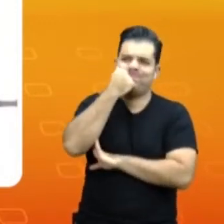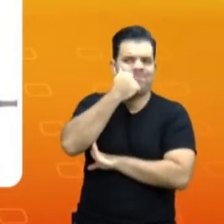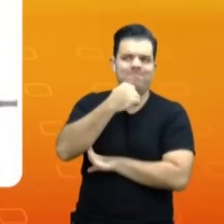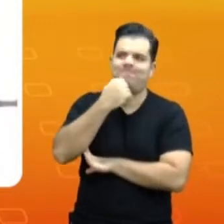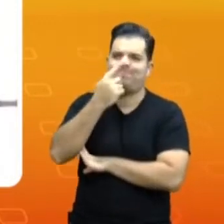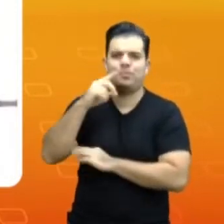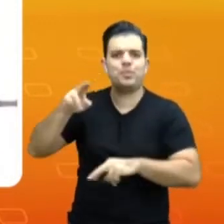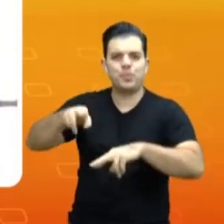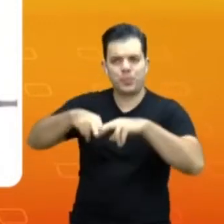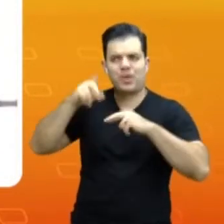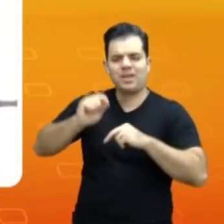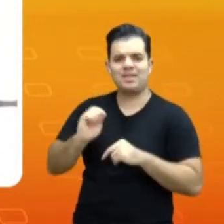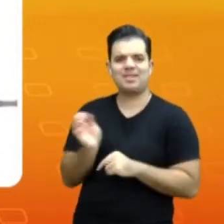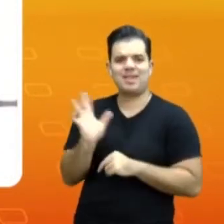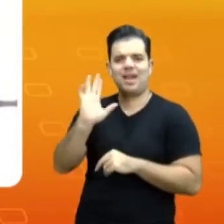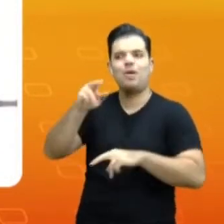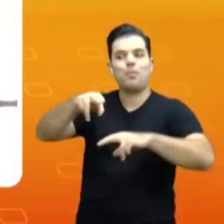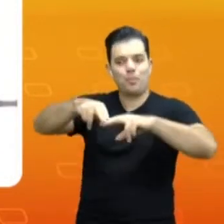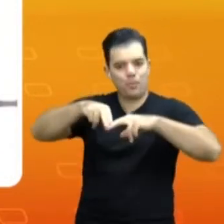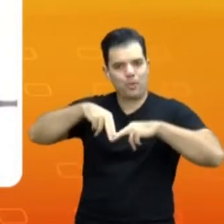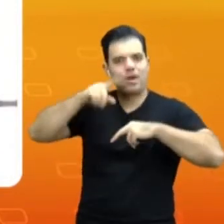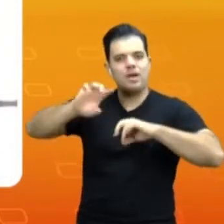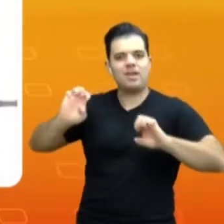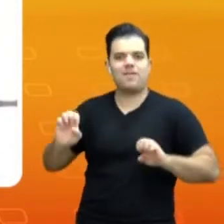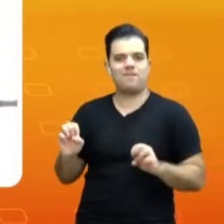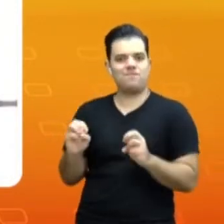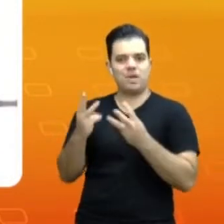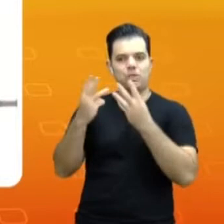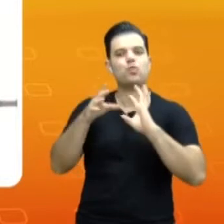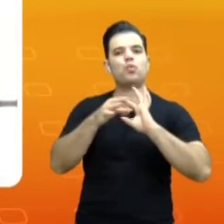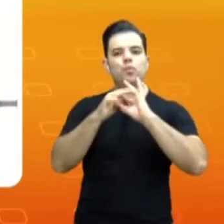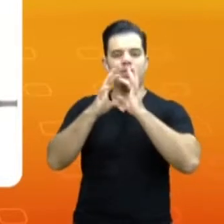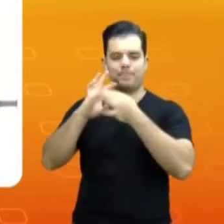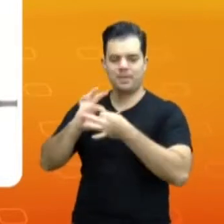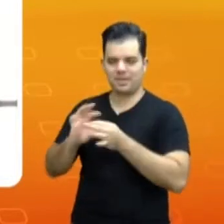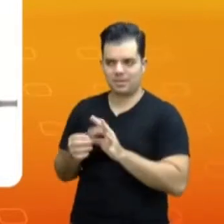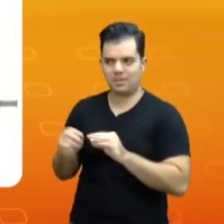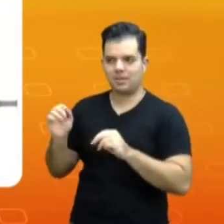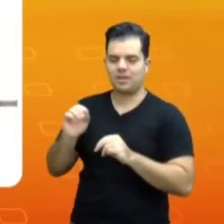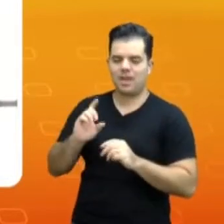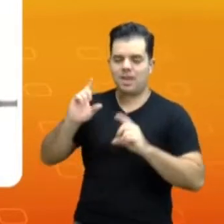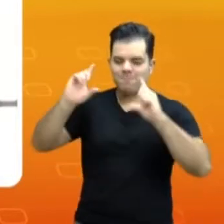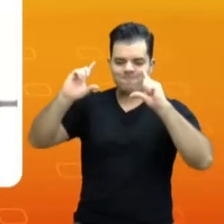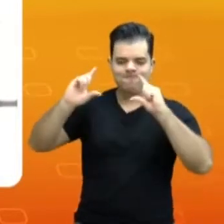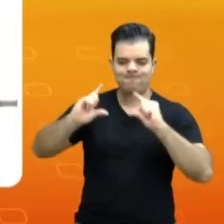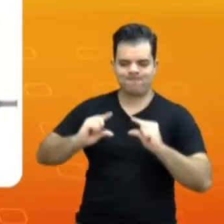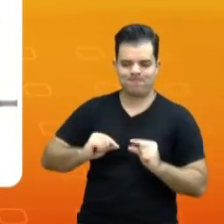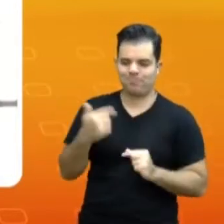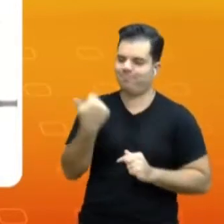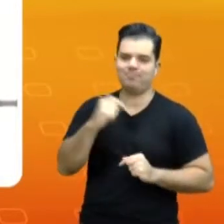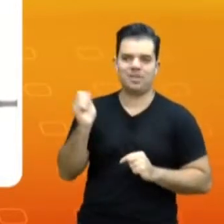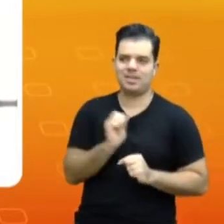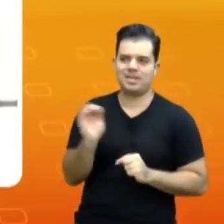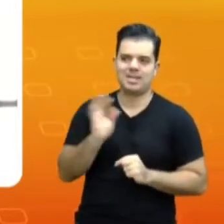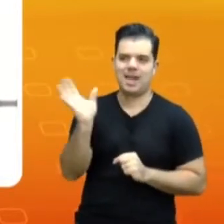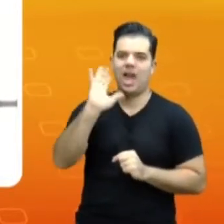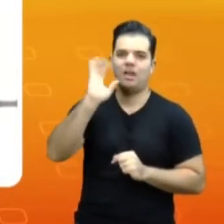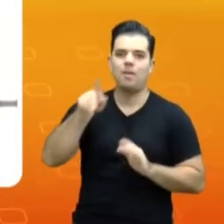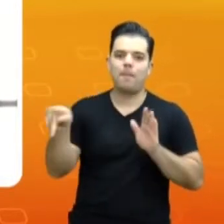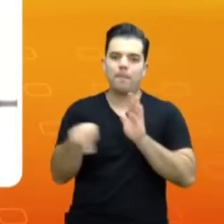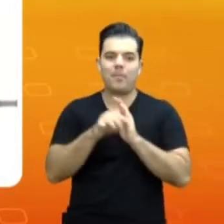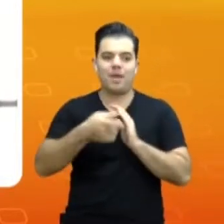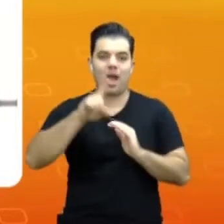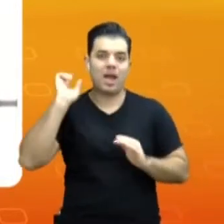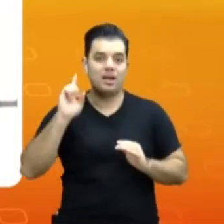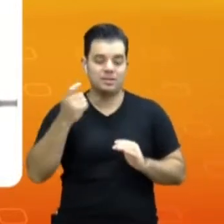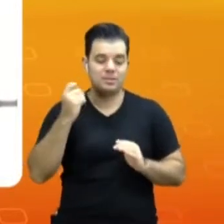econômico para este, né, considerando este evento, e no momento que ainda estava ali esse acordo, que era um